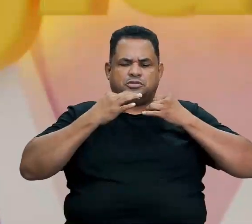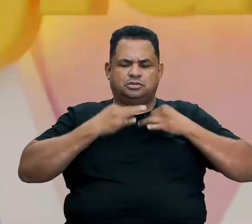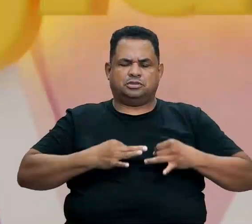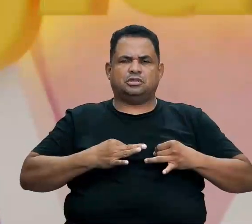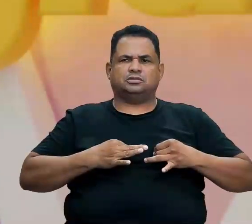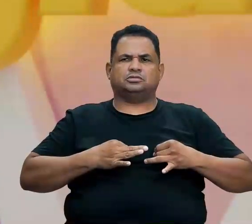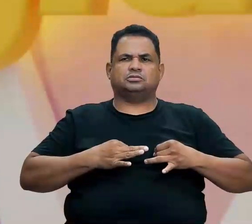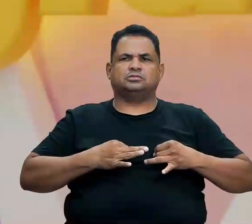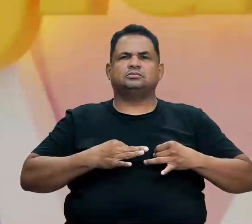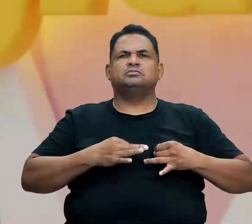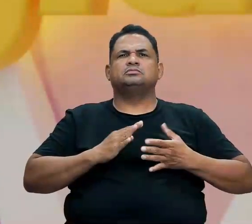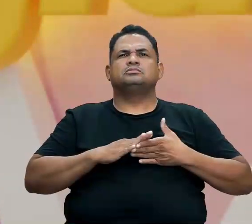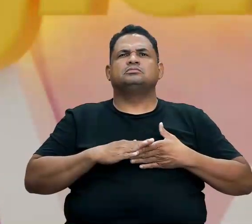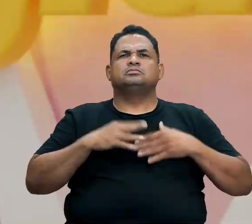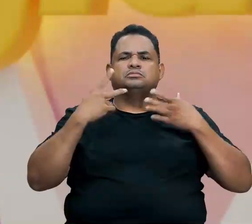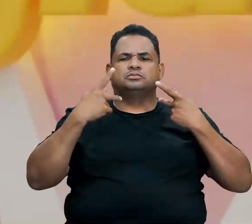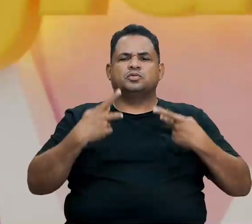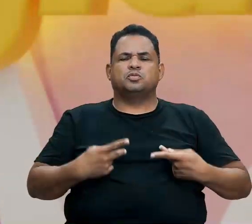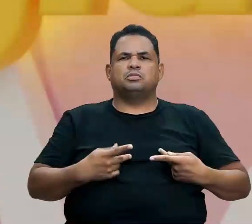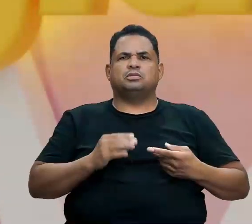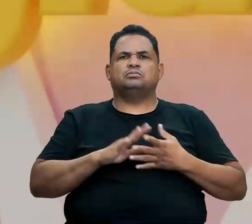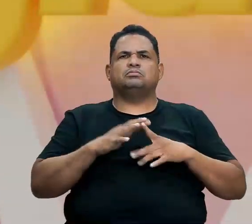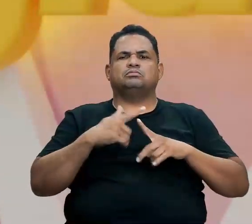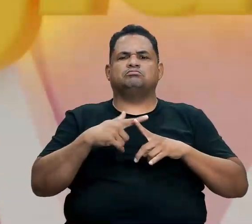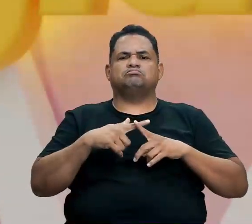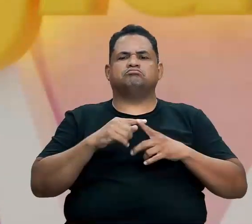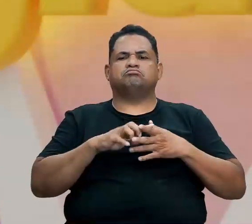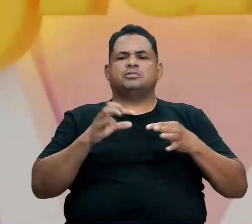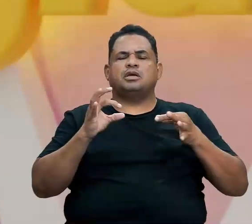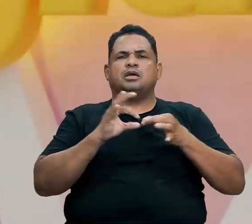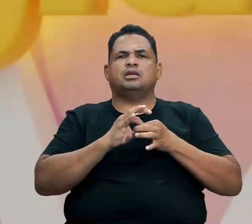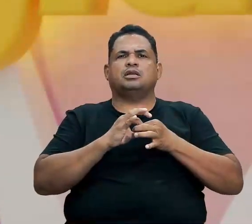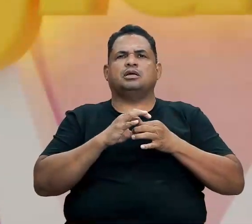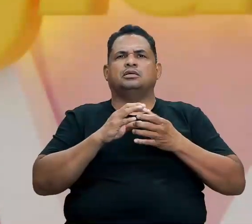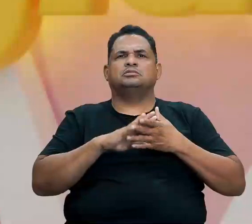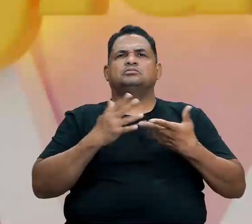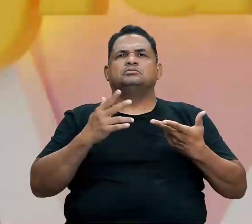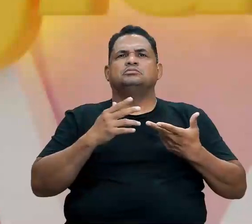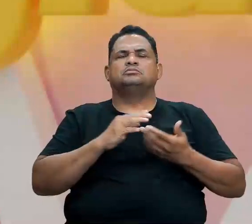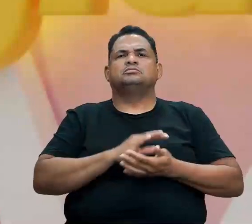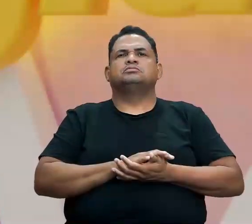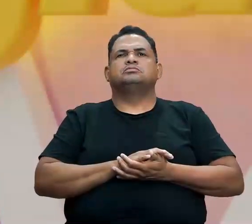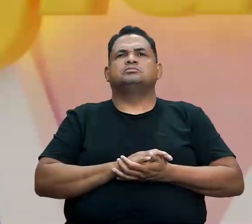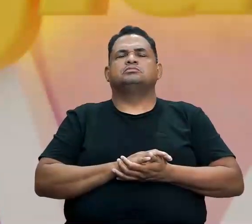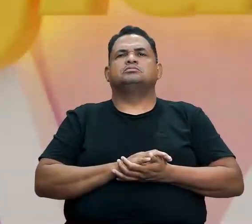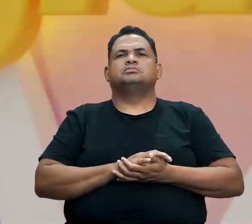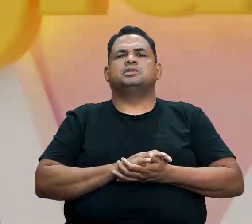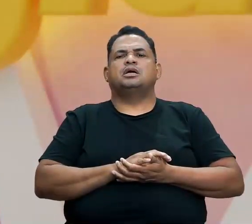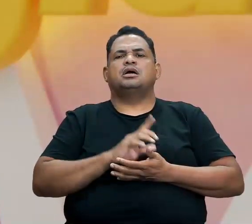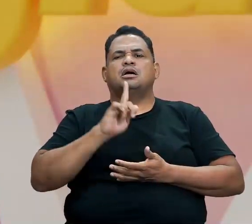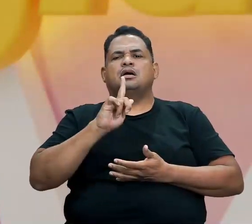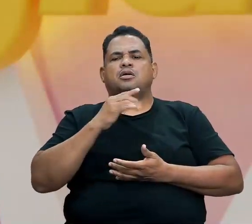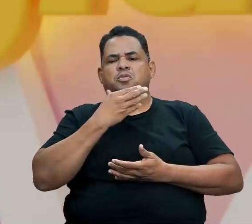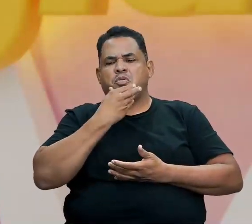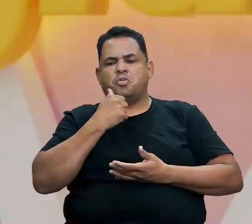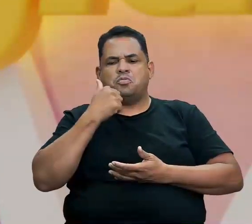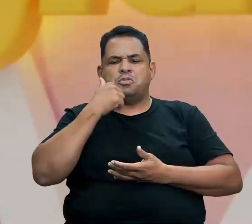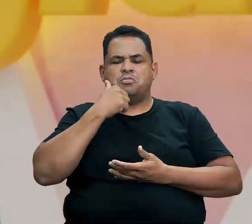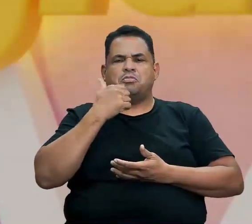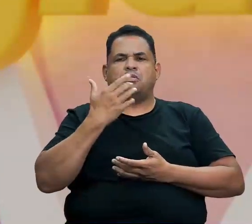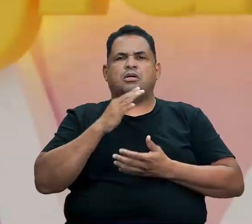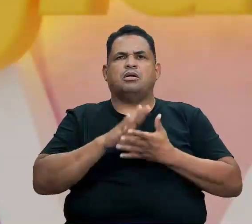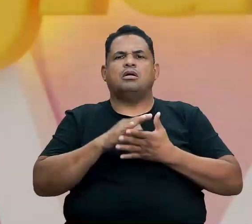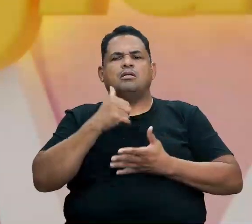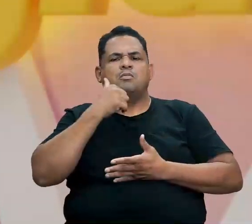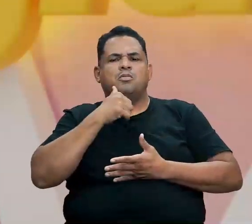ligado ao gênero. As mulheres serem açoitadas em praça pública, né?